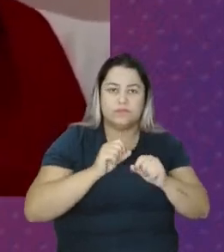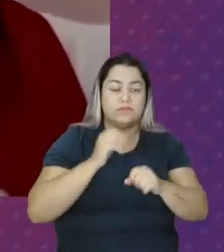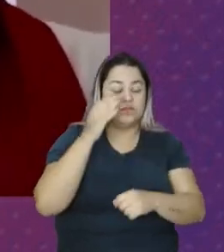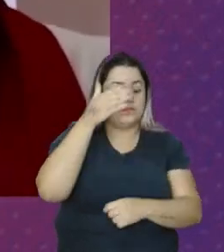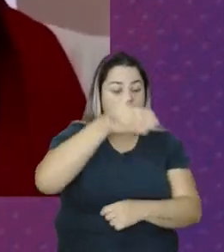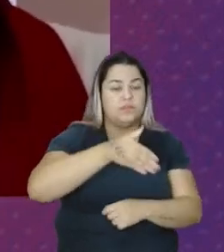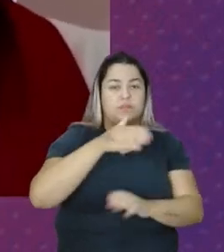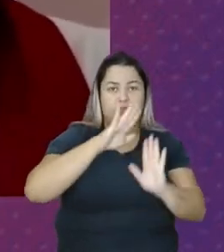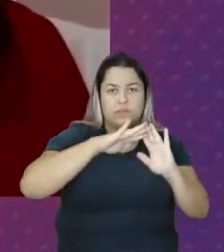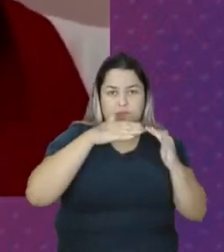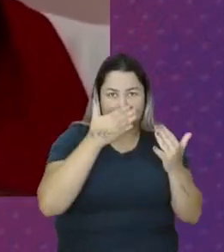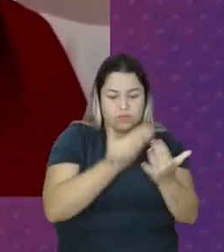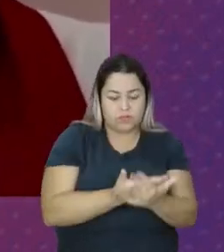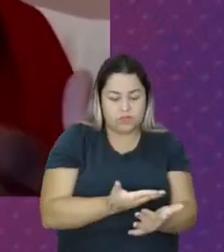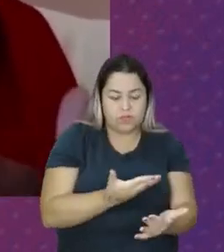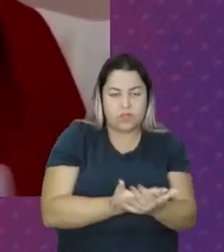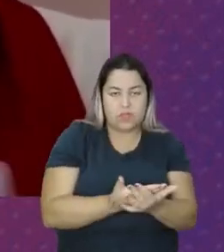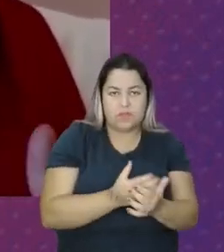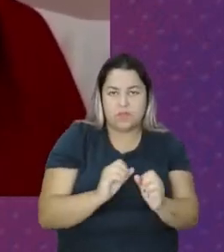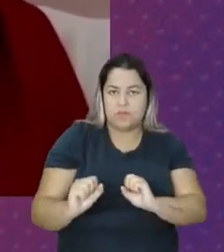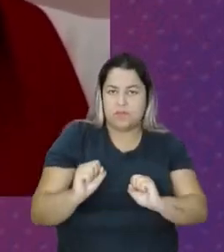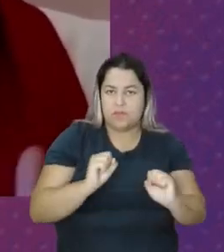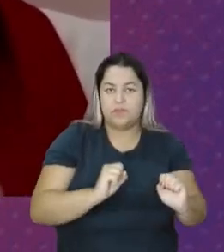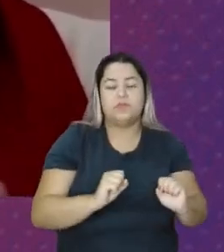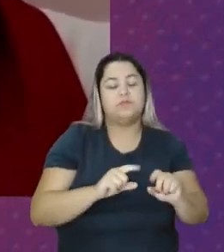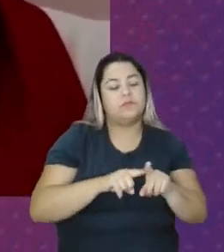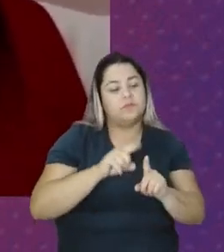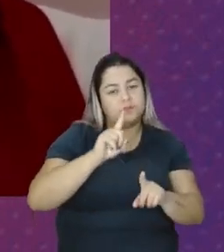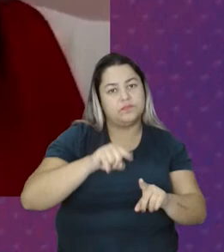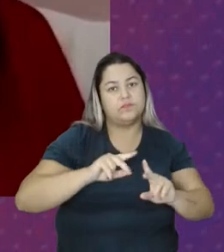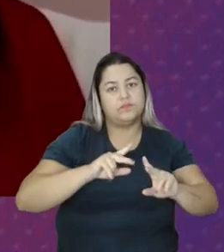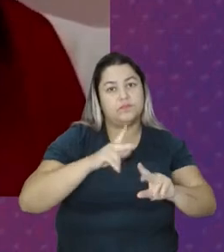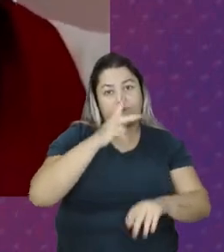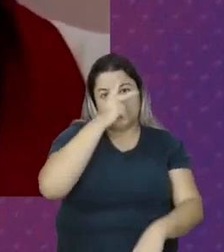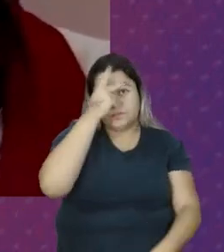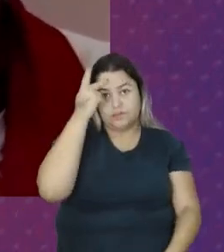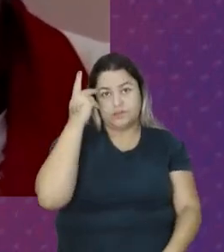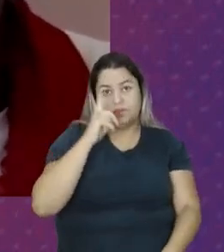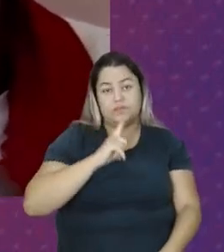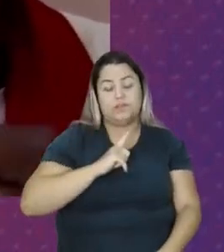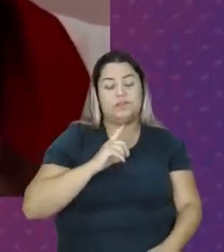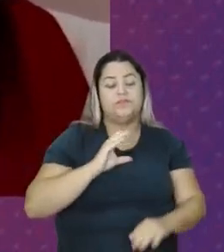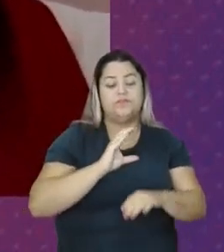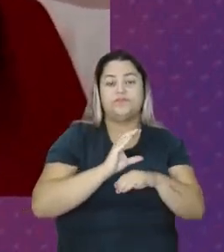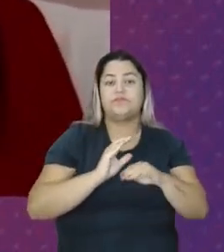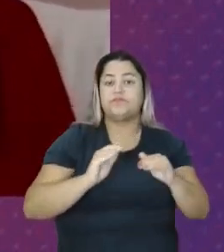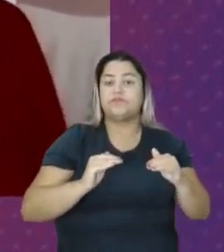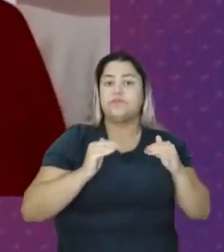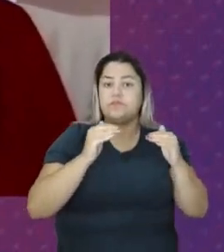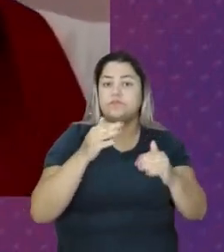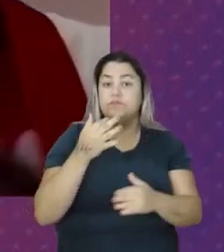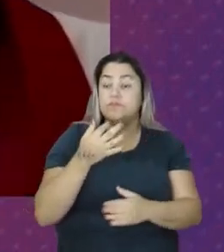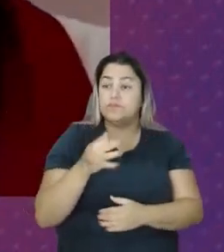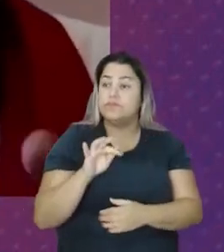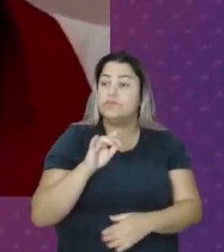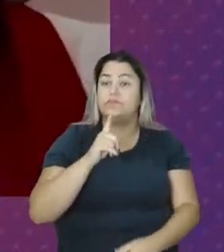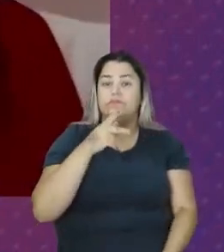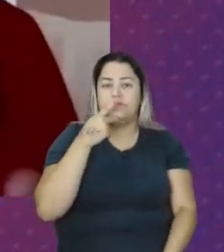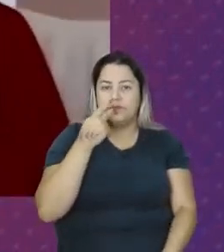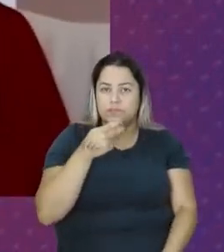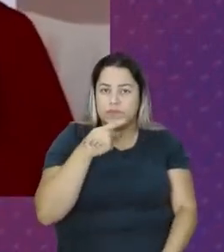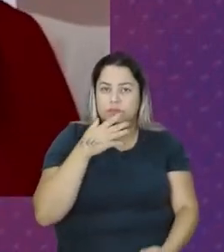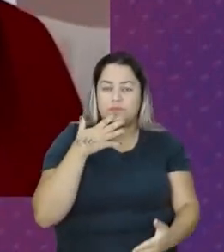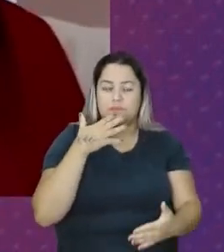frequentar escolas para poder serem pessoas que podem ter curso superior. Eles dizem quando alguém